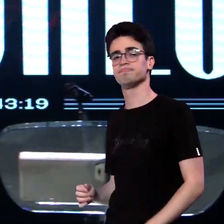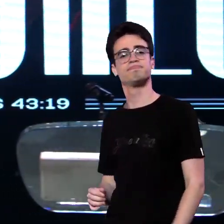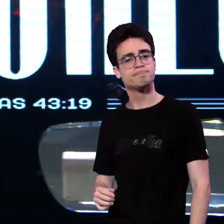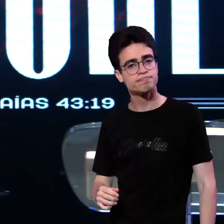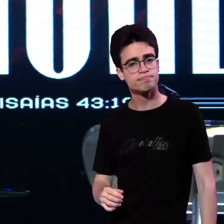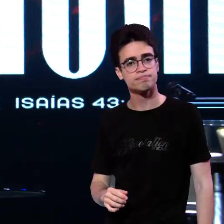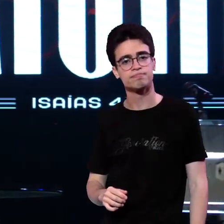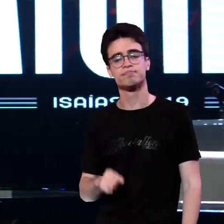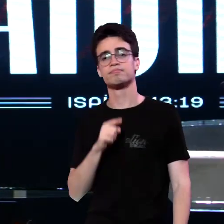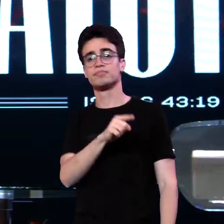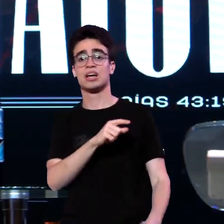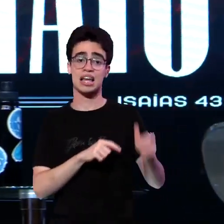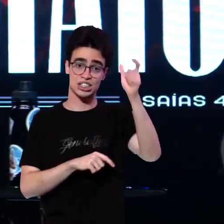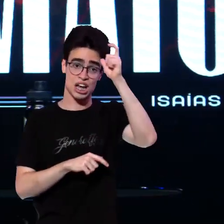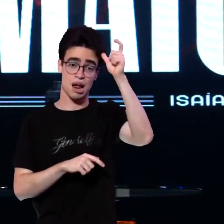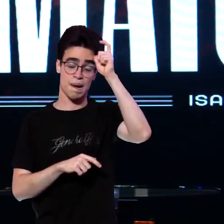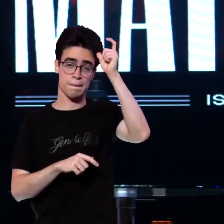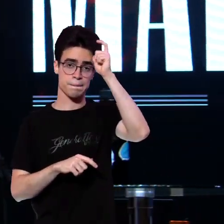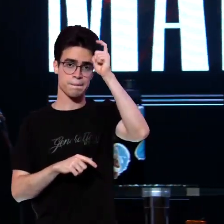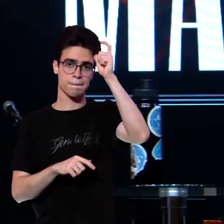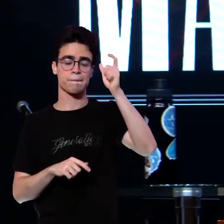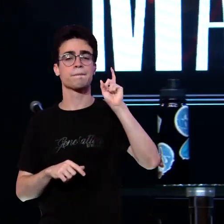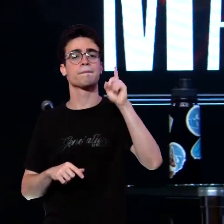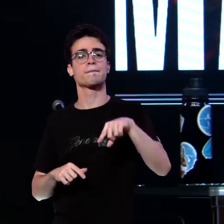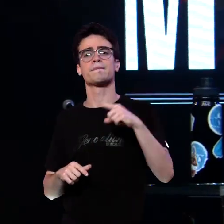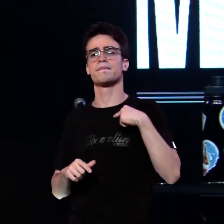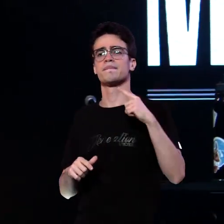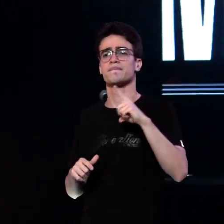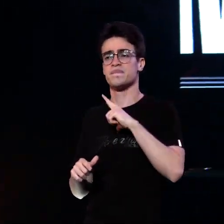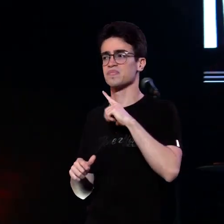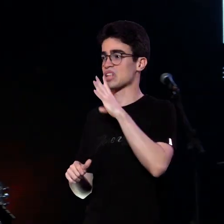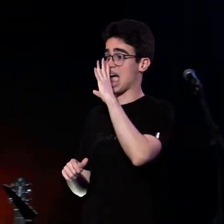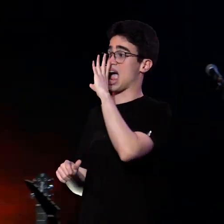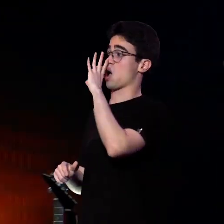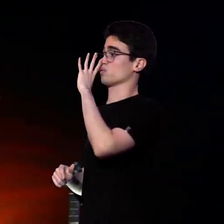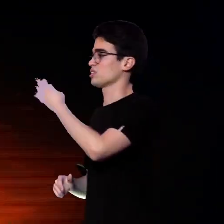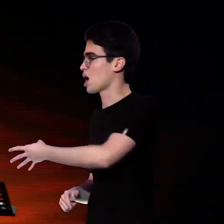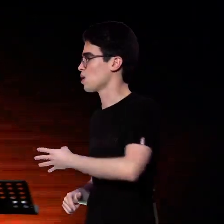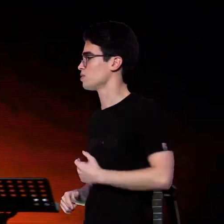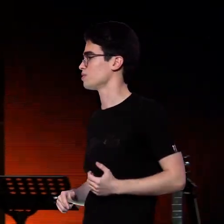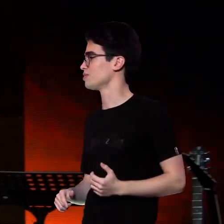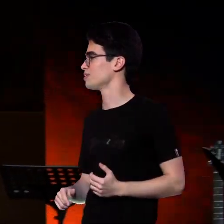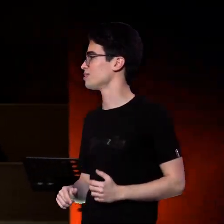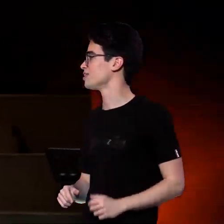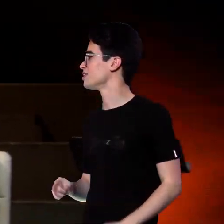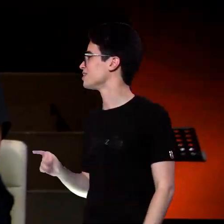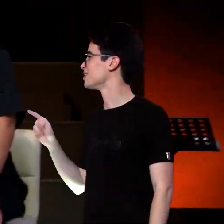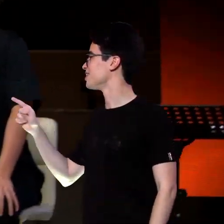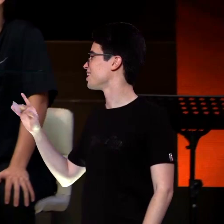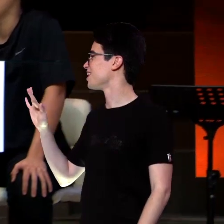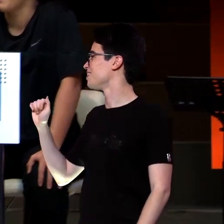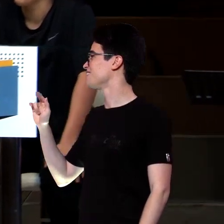faz uma acusação do promotor. Então, quem é o Faride?